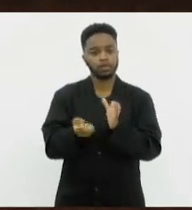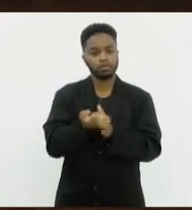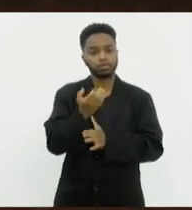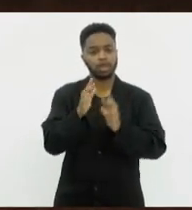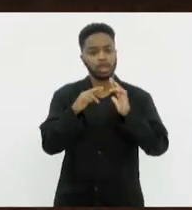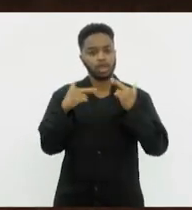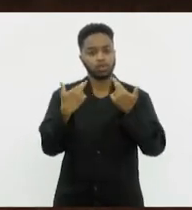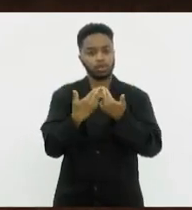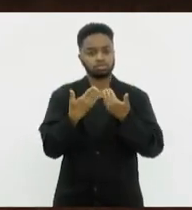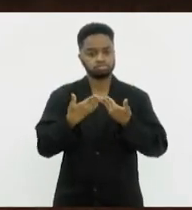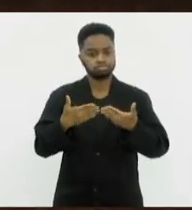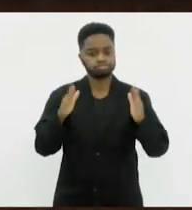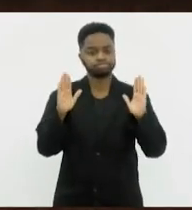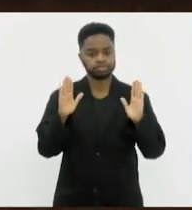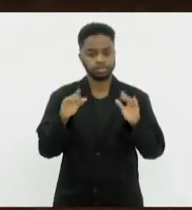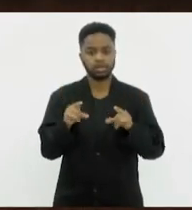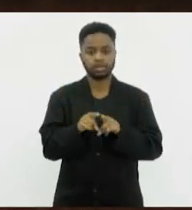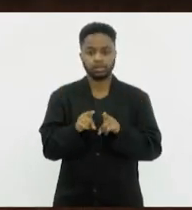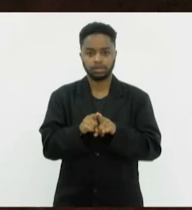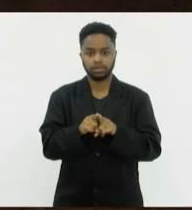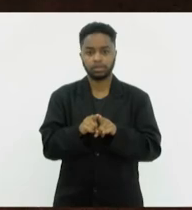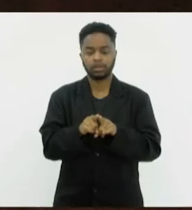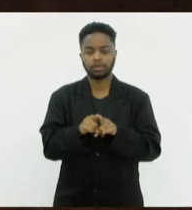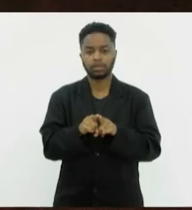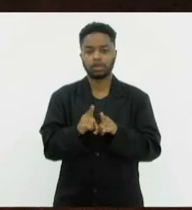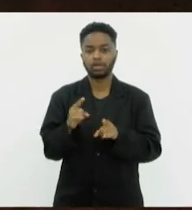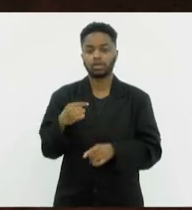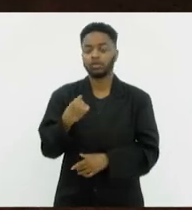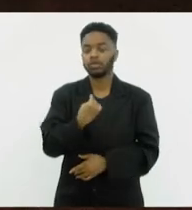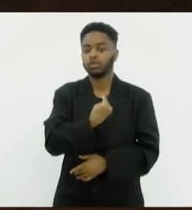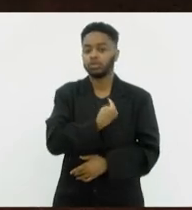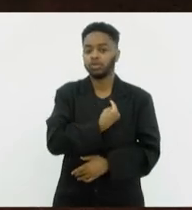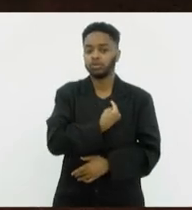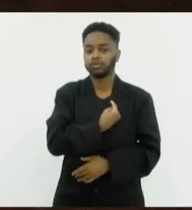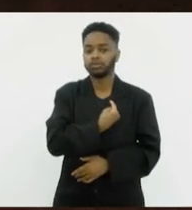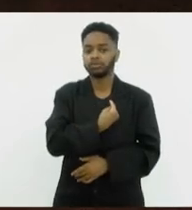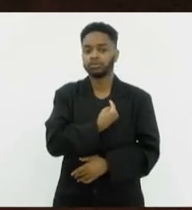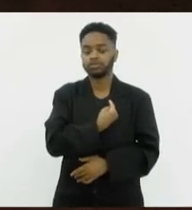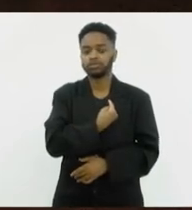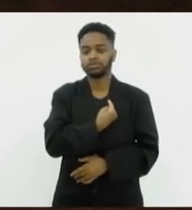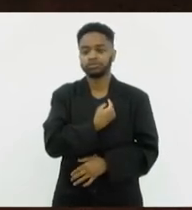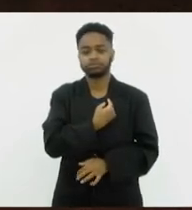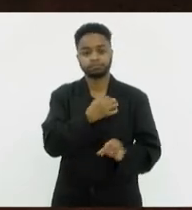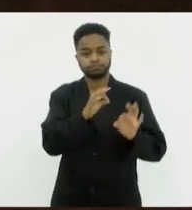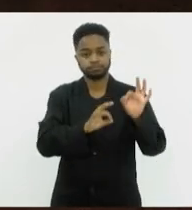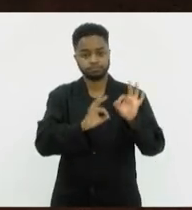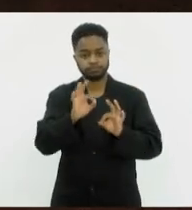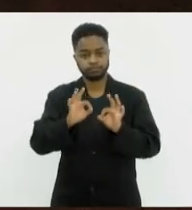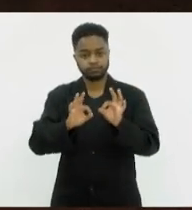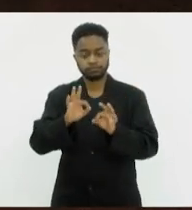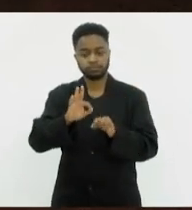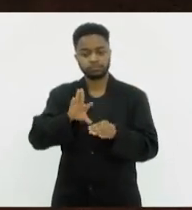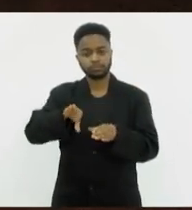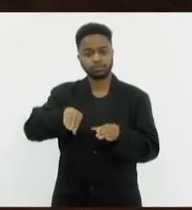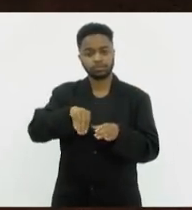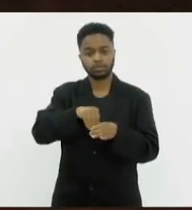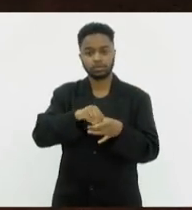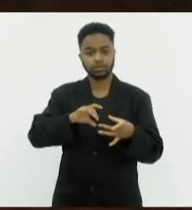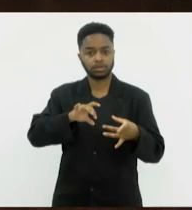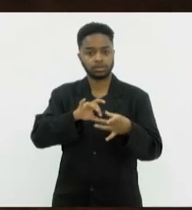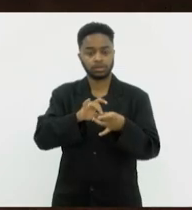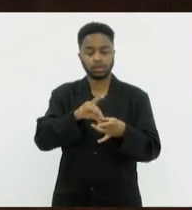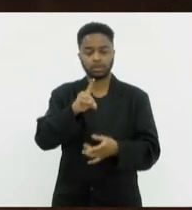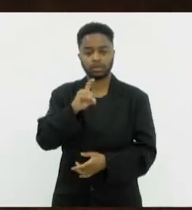audiência pública. Essa audiência pública nós determinamos a interiorização